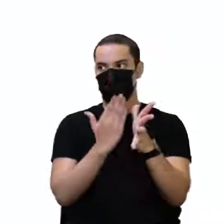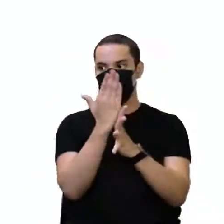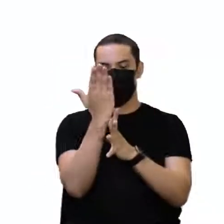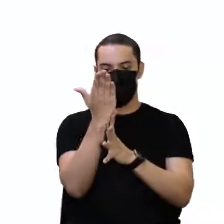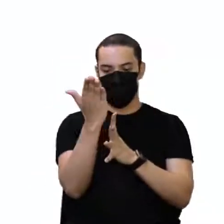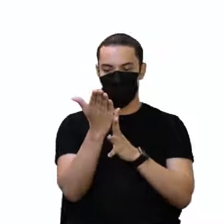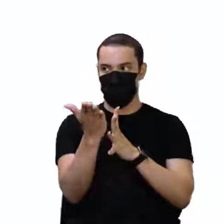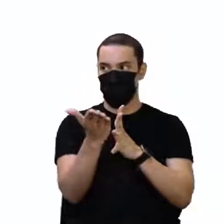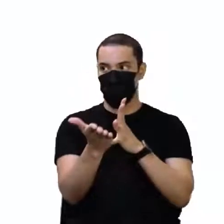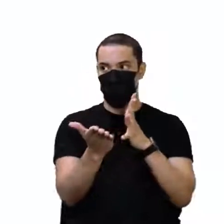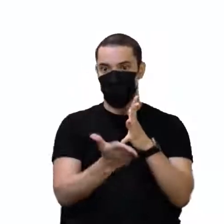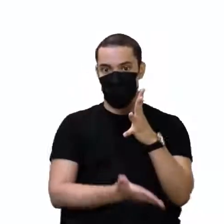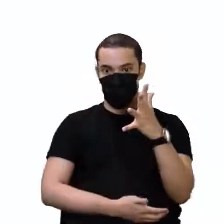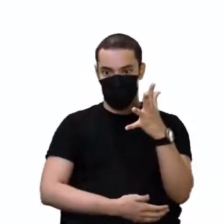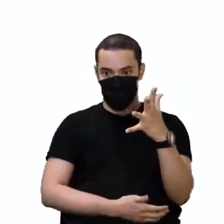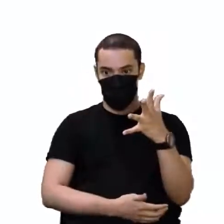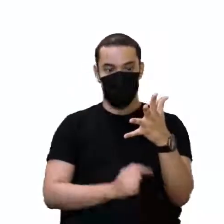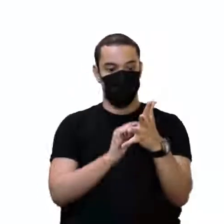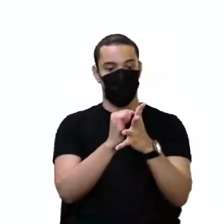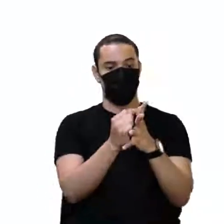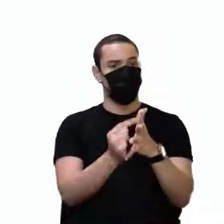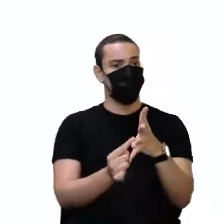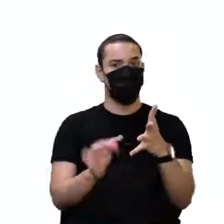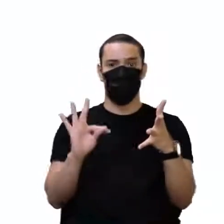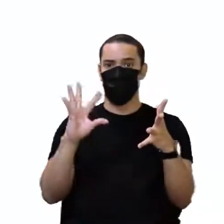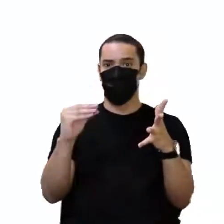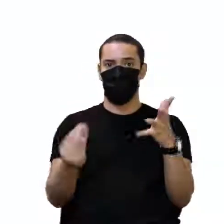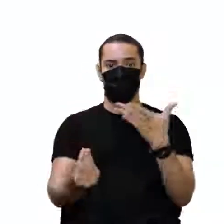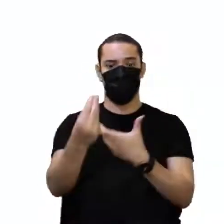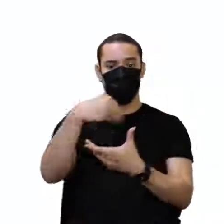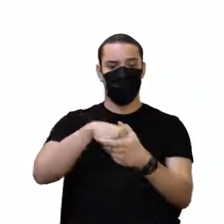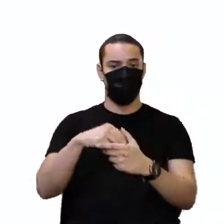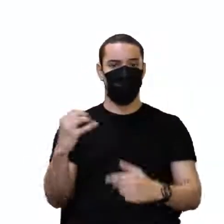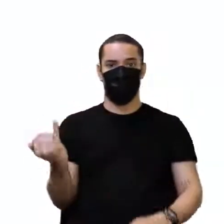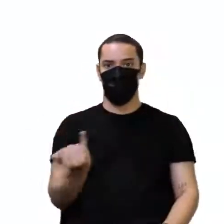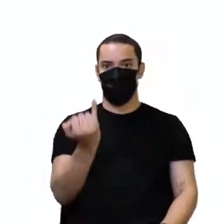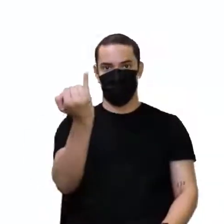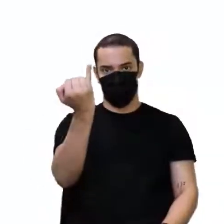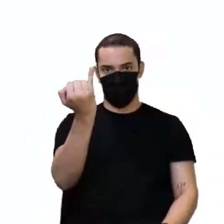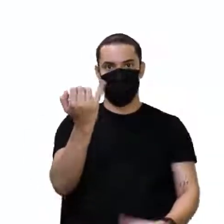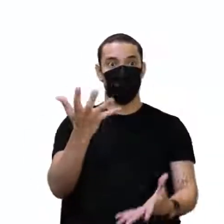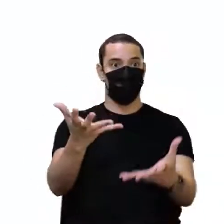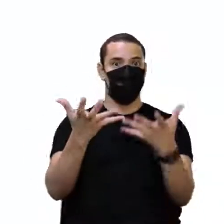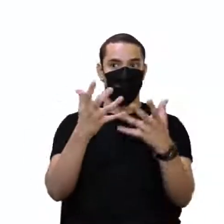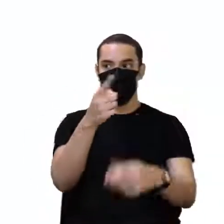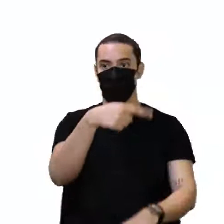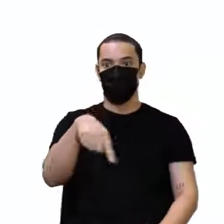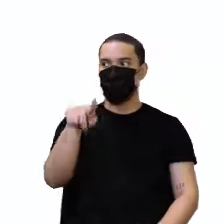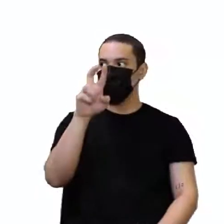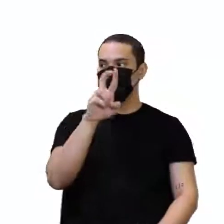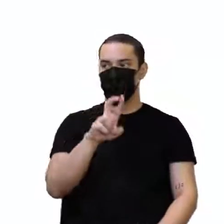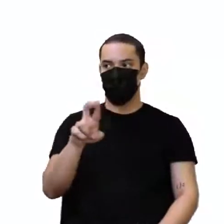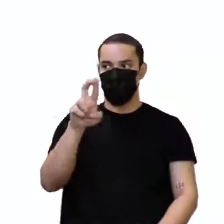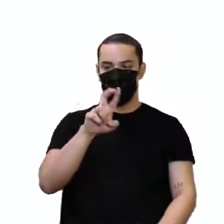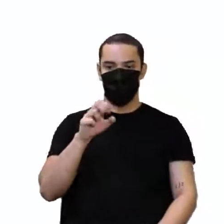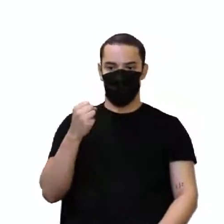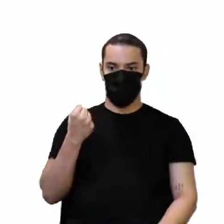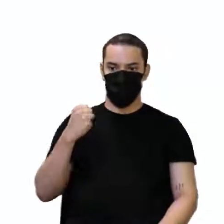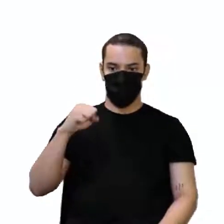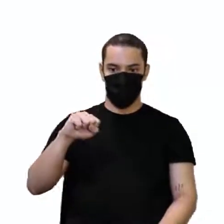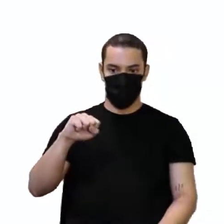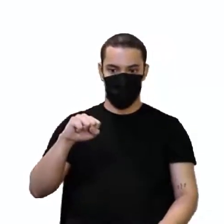4, 5 elementos são importantes. E aí que eu quero que você observe. A defesa